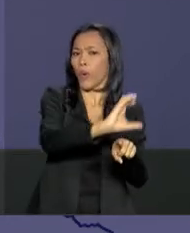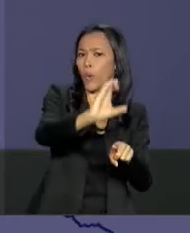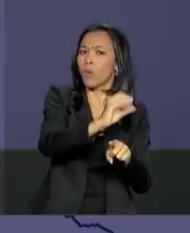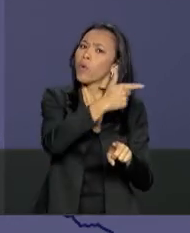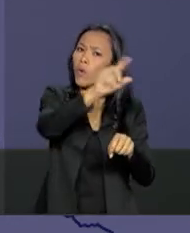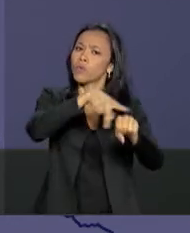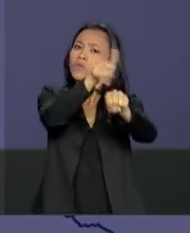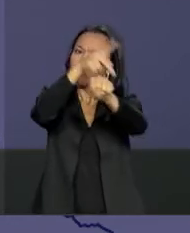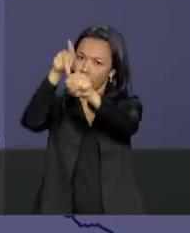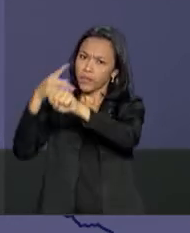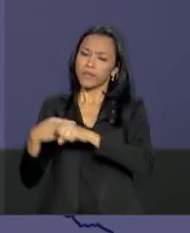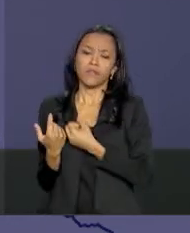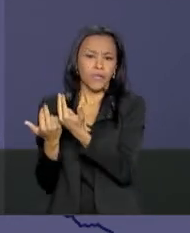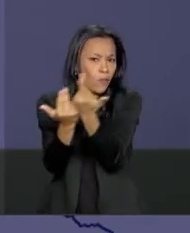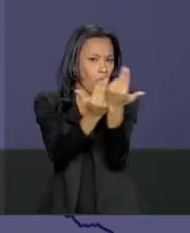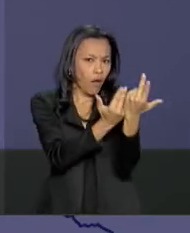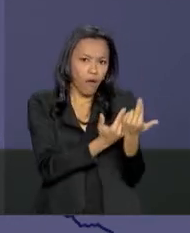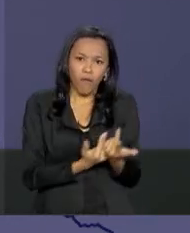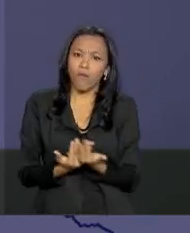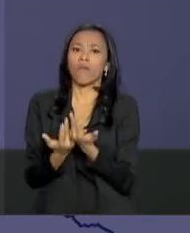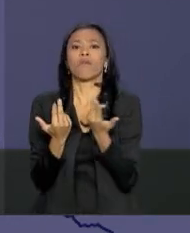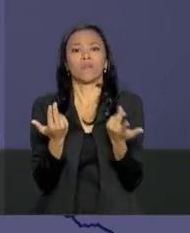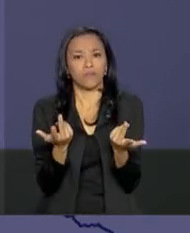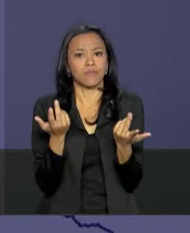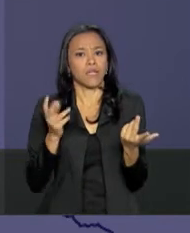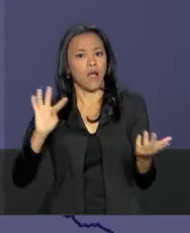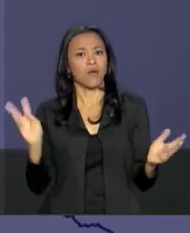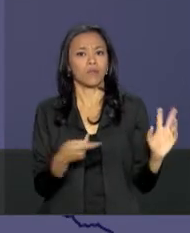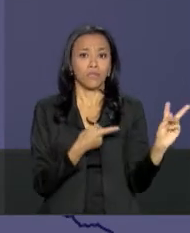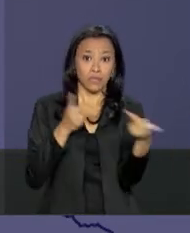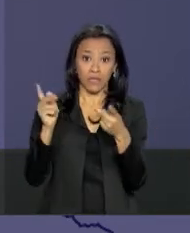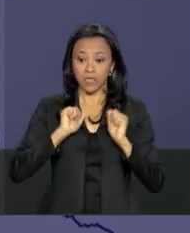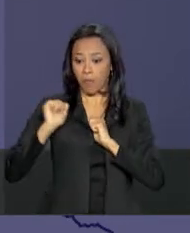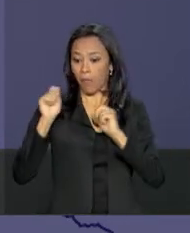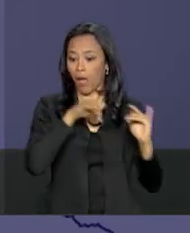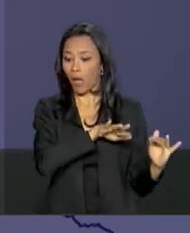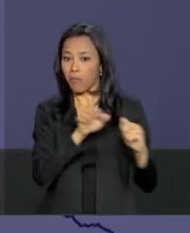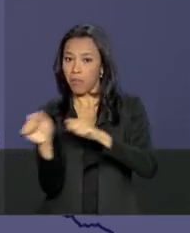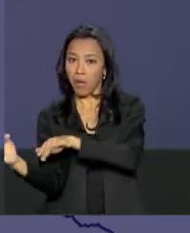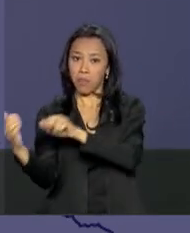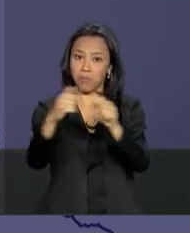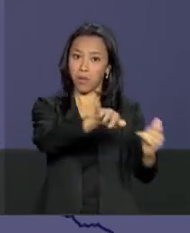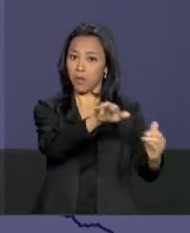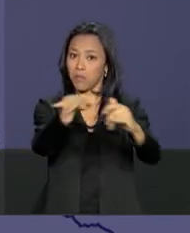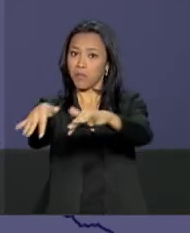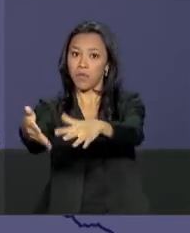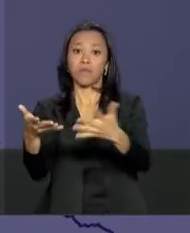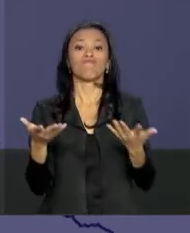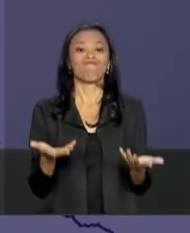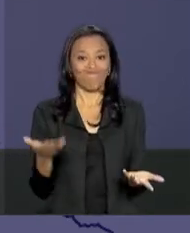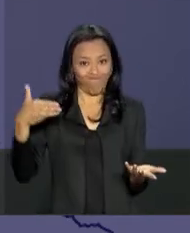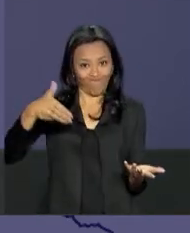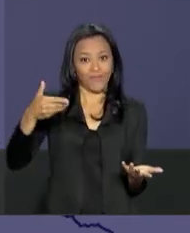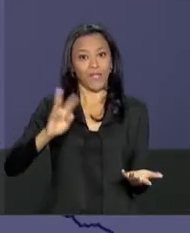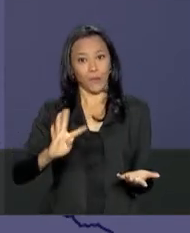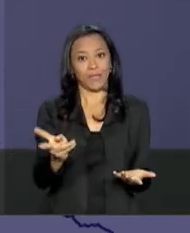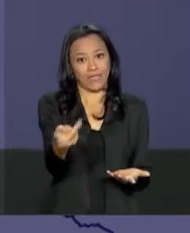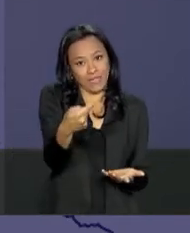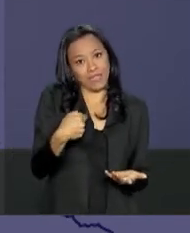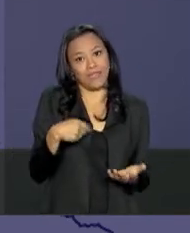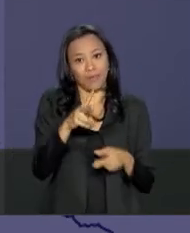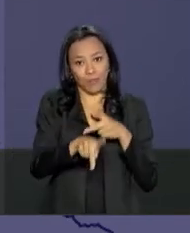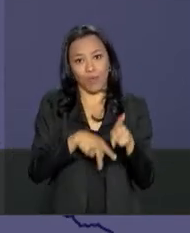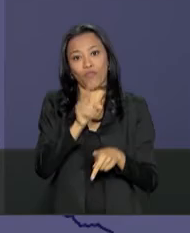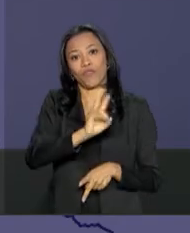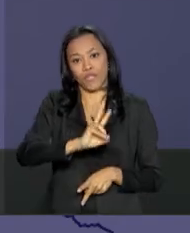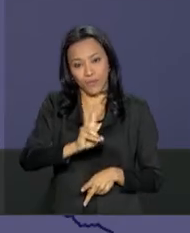demais países que sofrem o impacto dessa de aspra dessa imigração dessa migração da venezuela